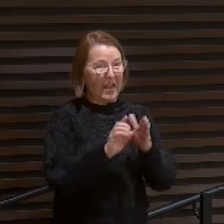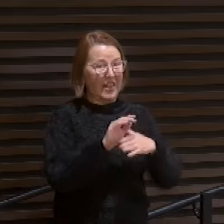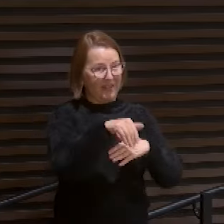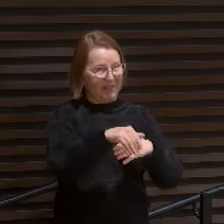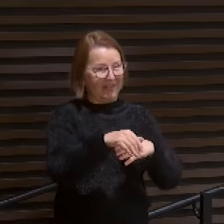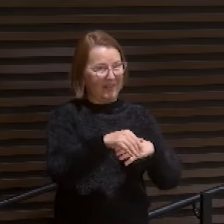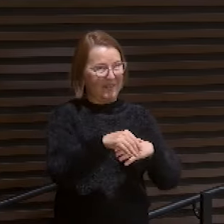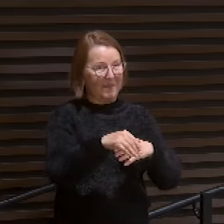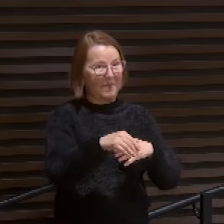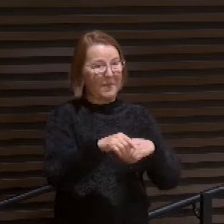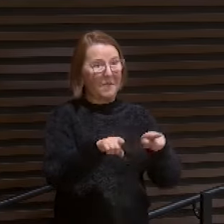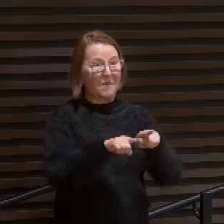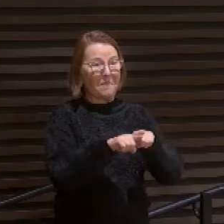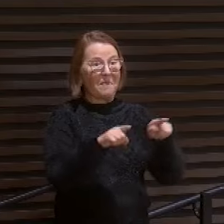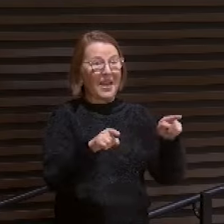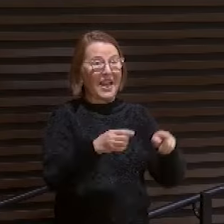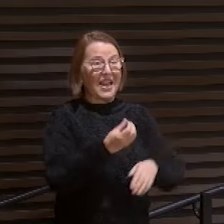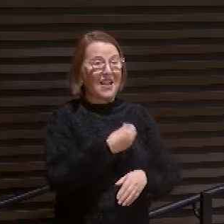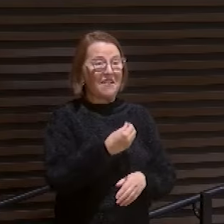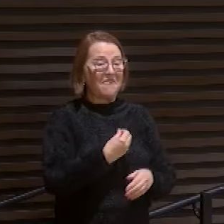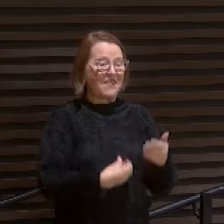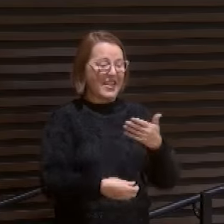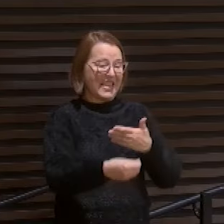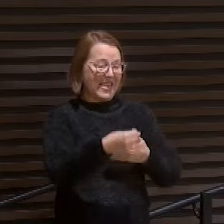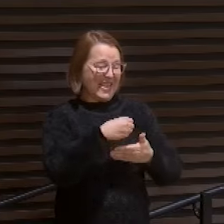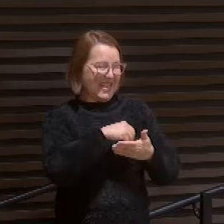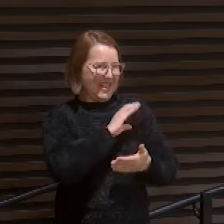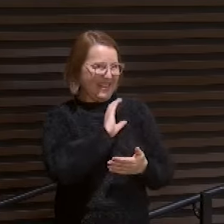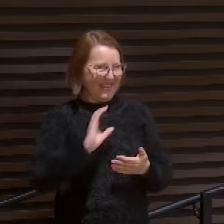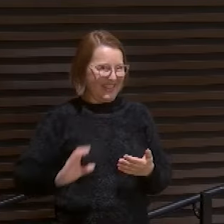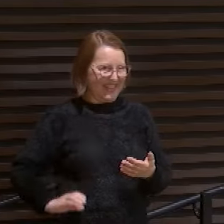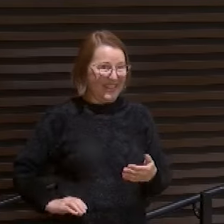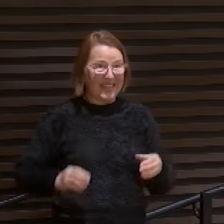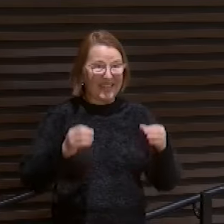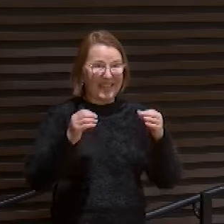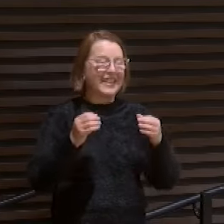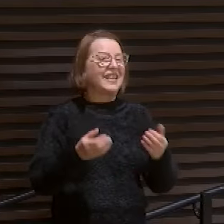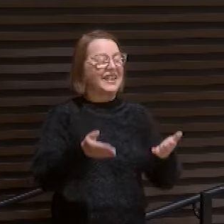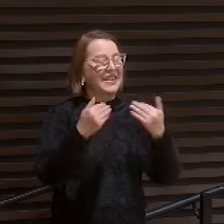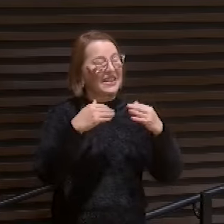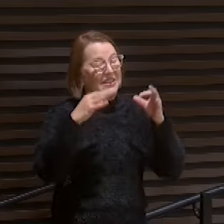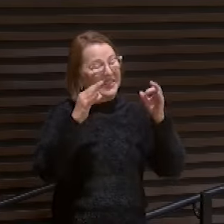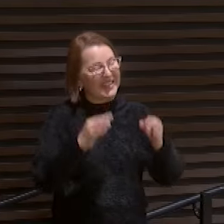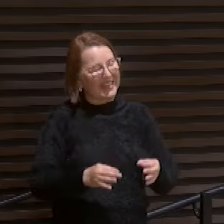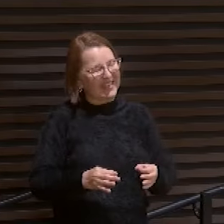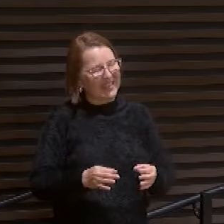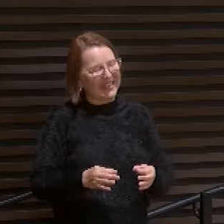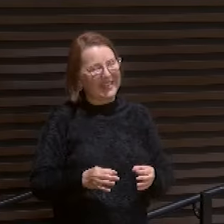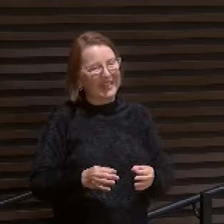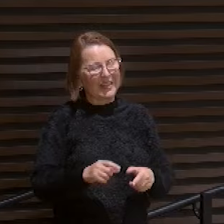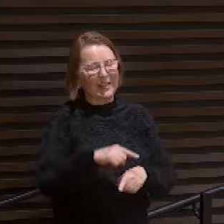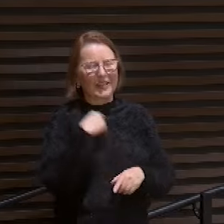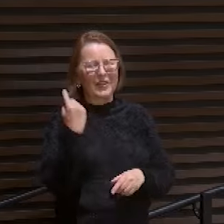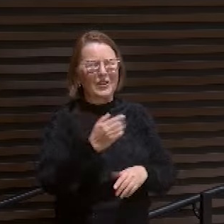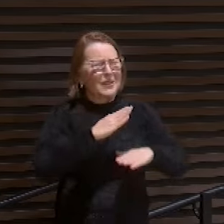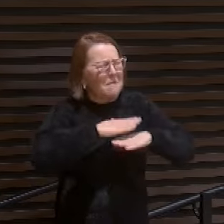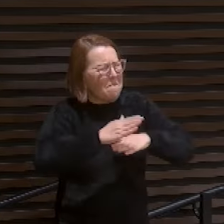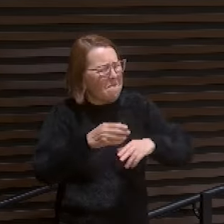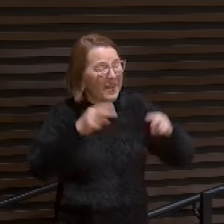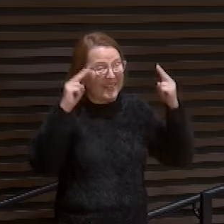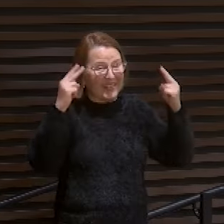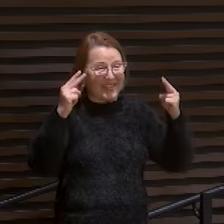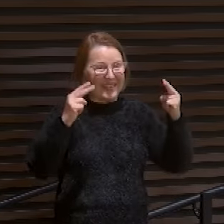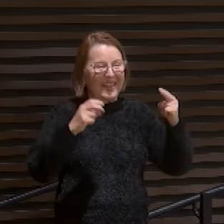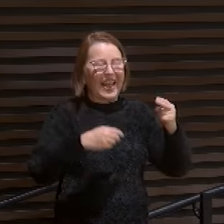de Cristo, dando-nos certeza e convicção que nós somos mais do que vencedores por meio daquele que